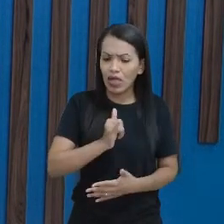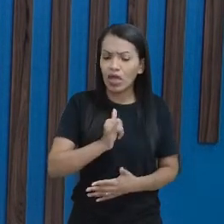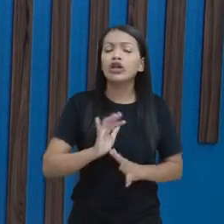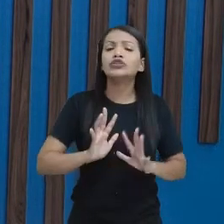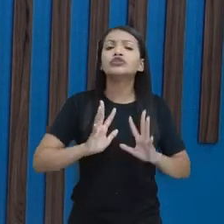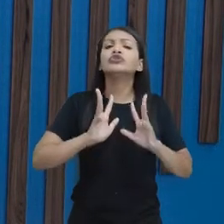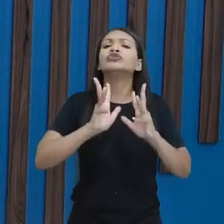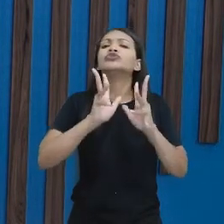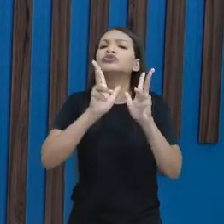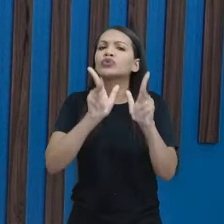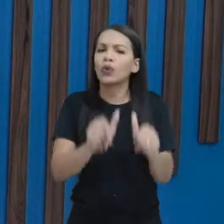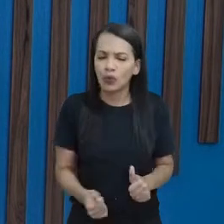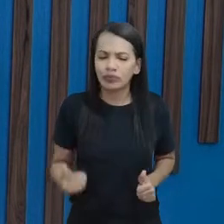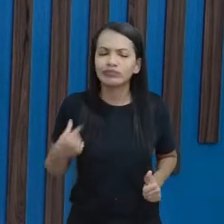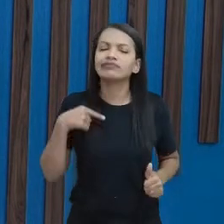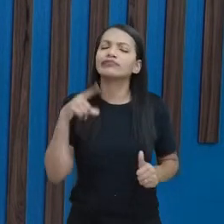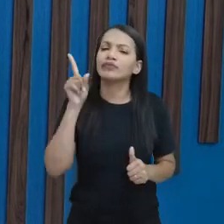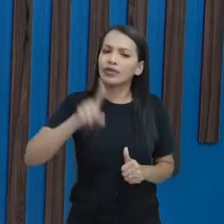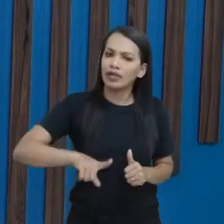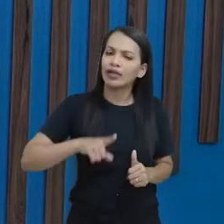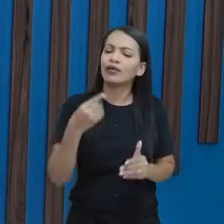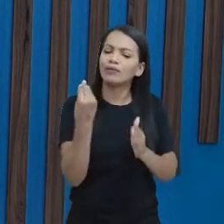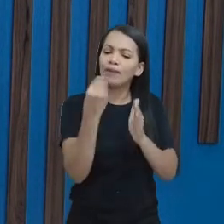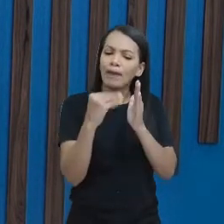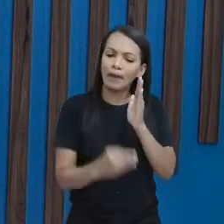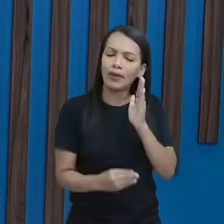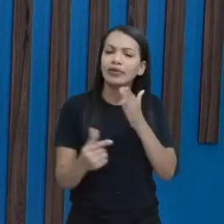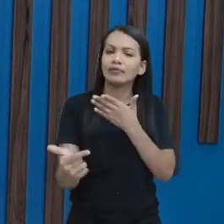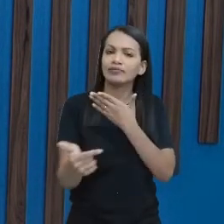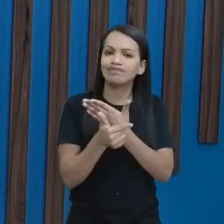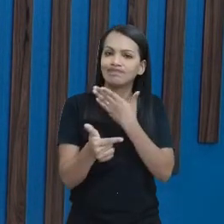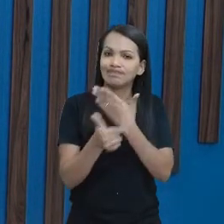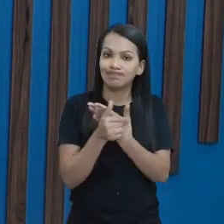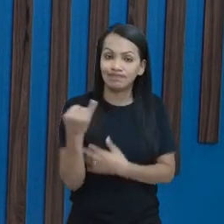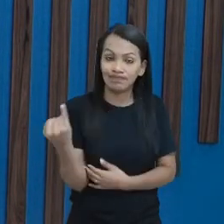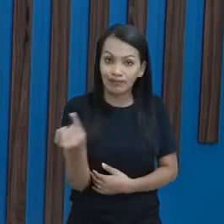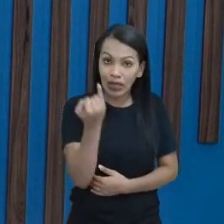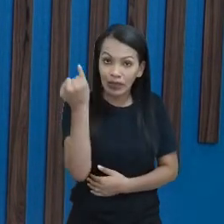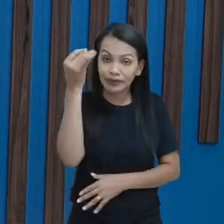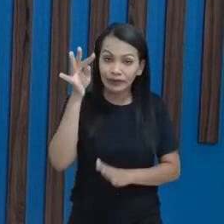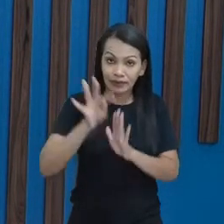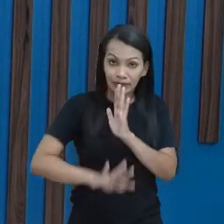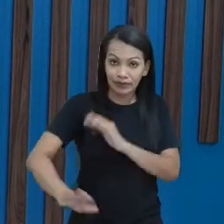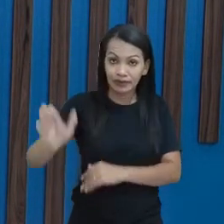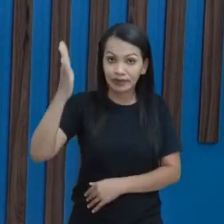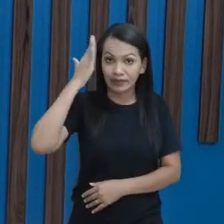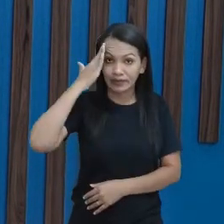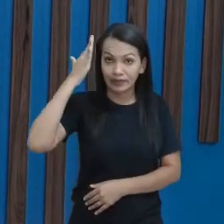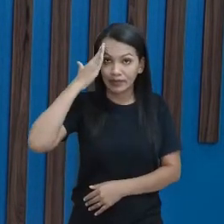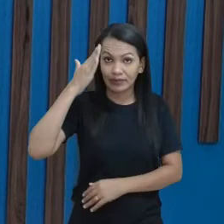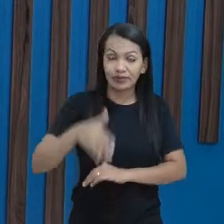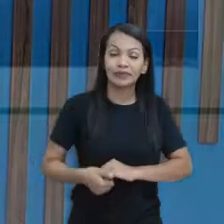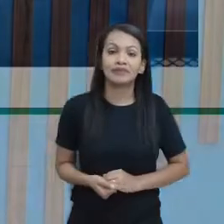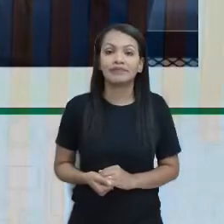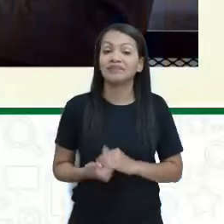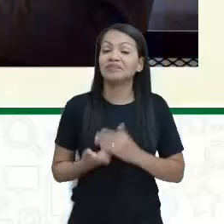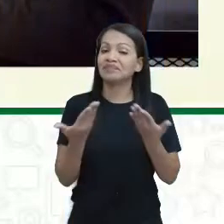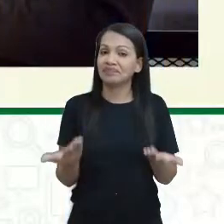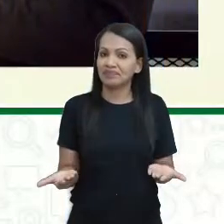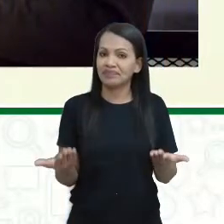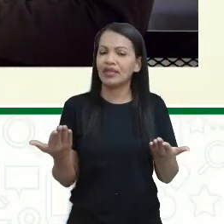Se tem um personagem ali, ele vai ter alguma função. Certo? Entendido? Pois